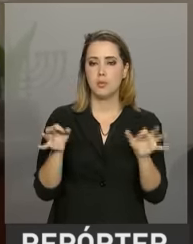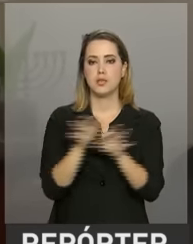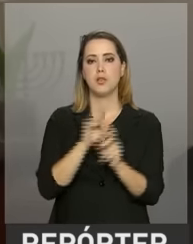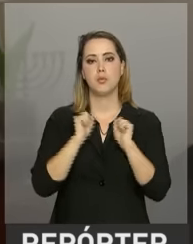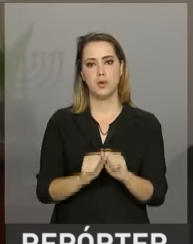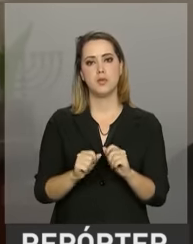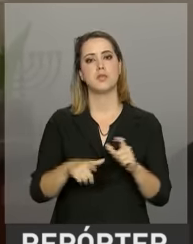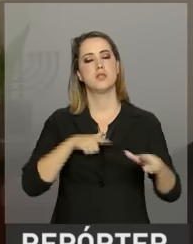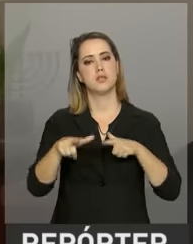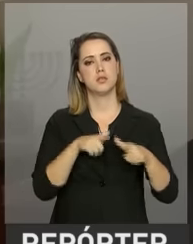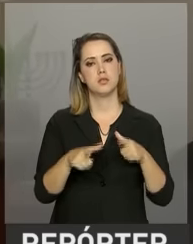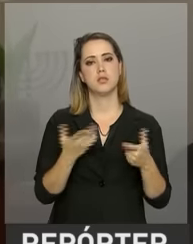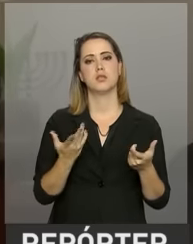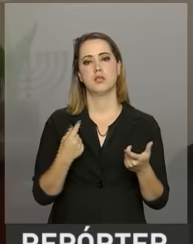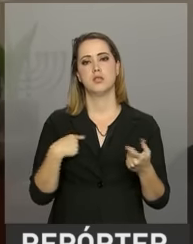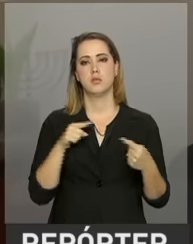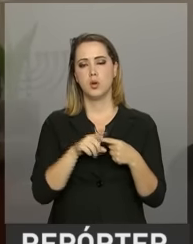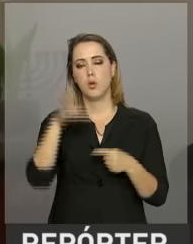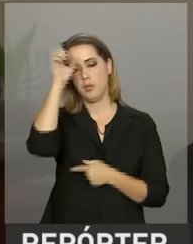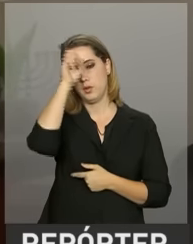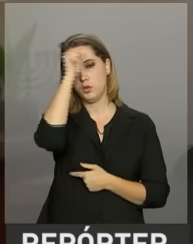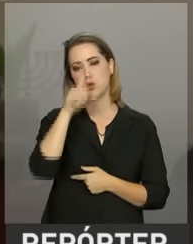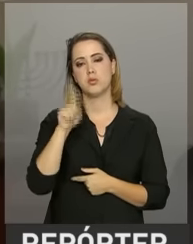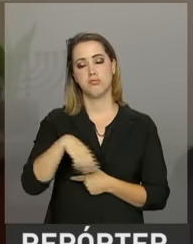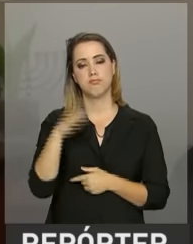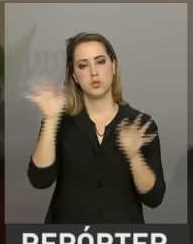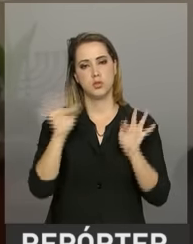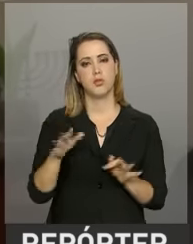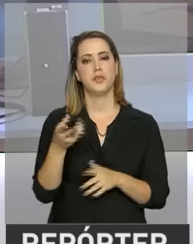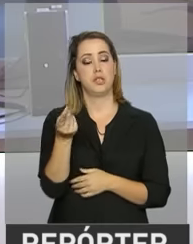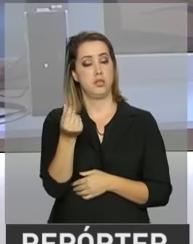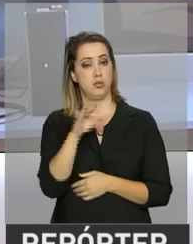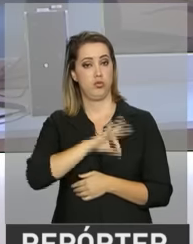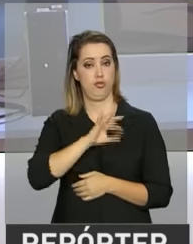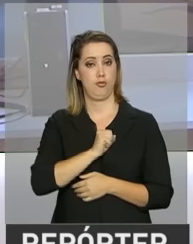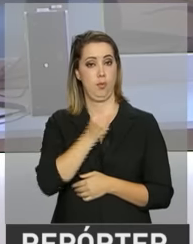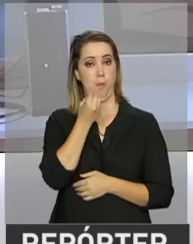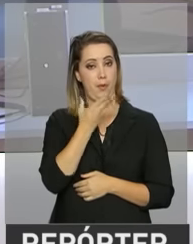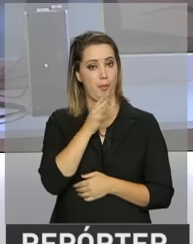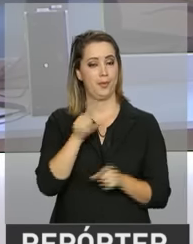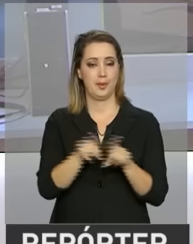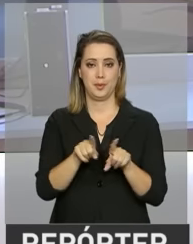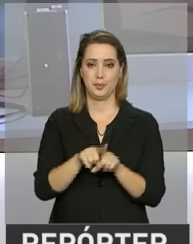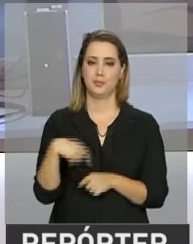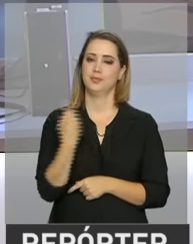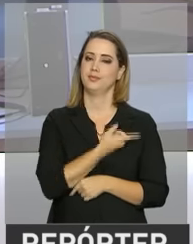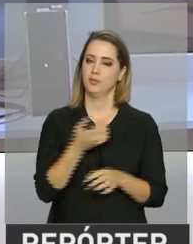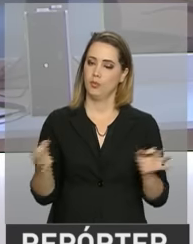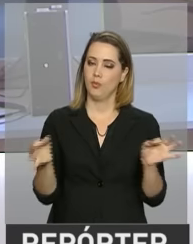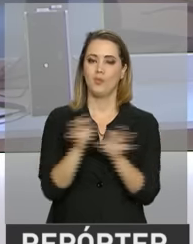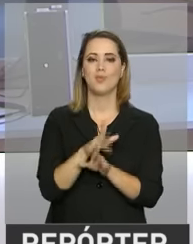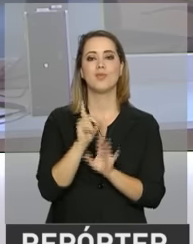consiga trabalhar com algo relacionado ao que eu aprendi e ser bem sucedido financeiramente gente fica por aqui podemos voltar